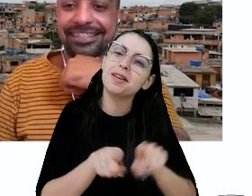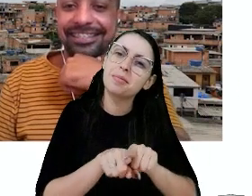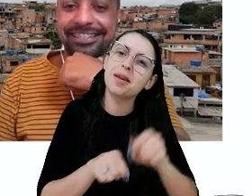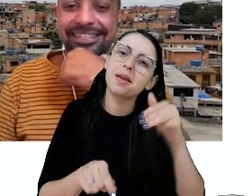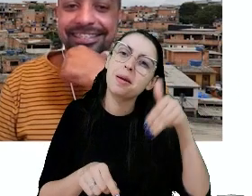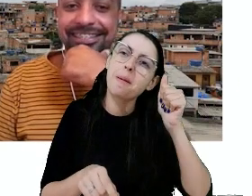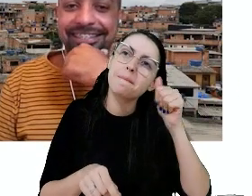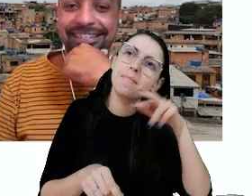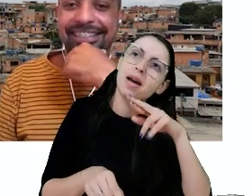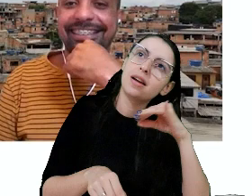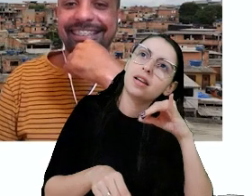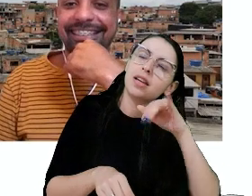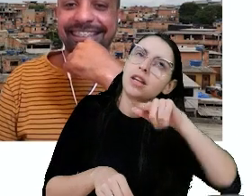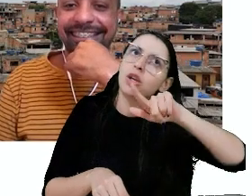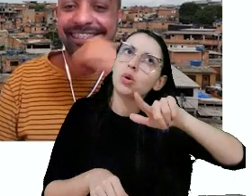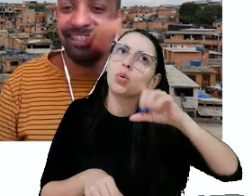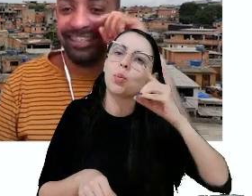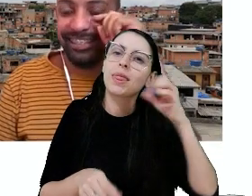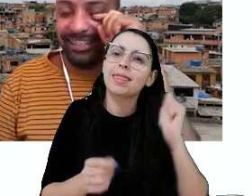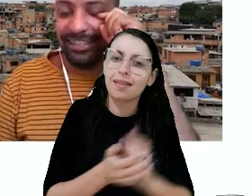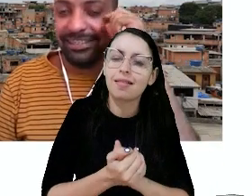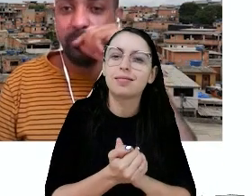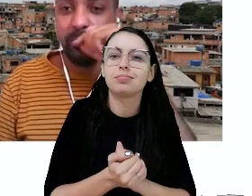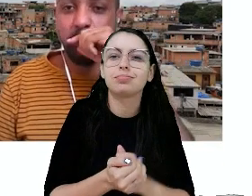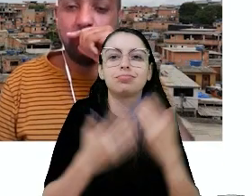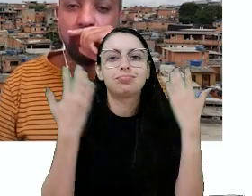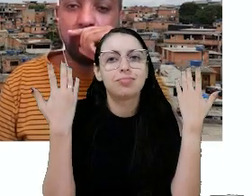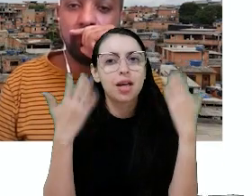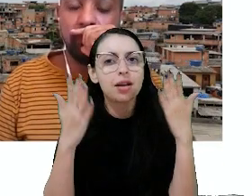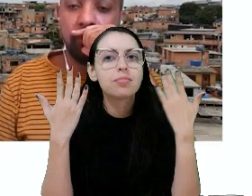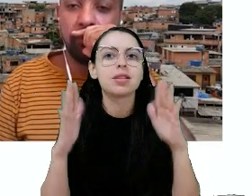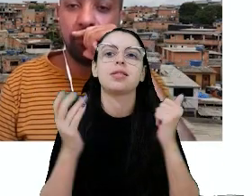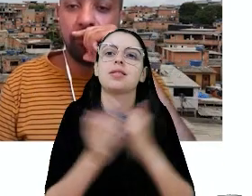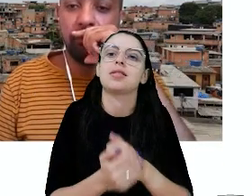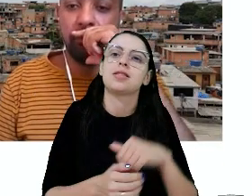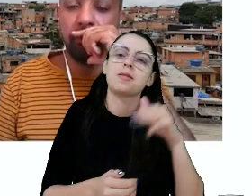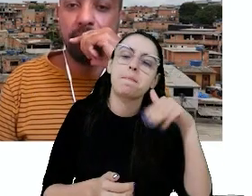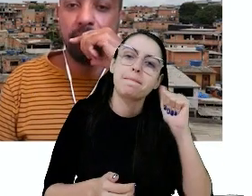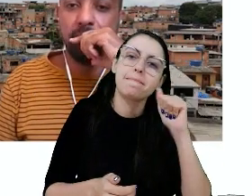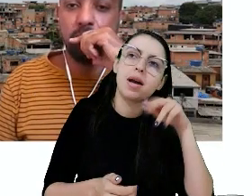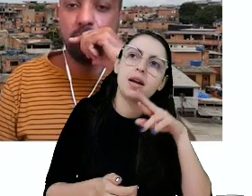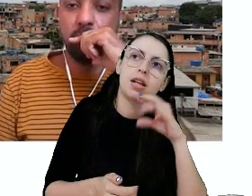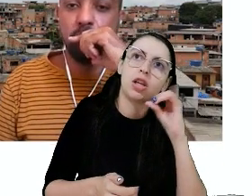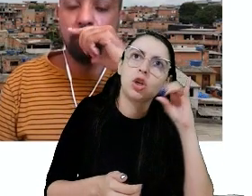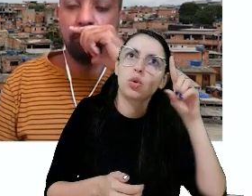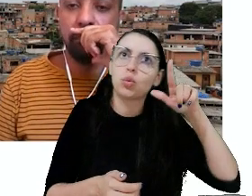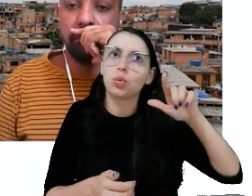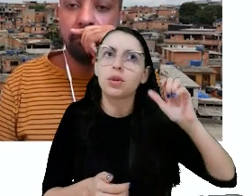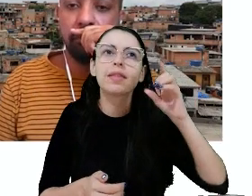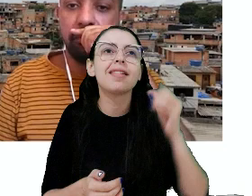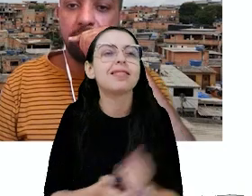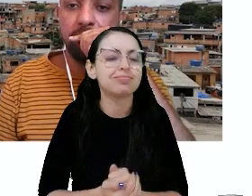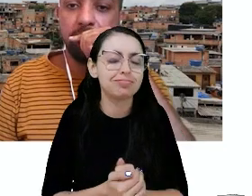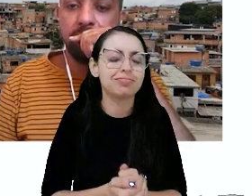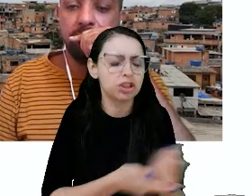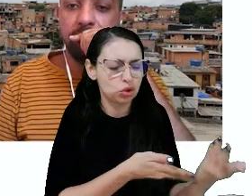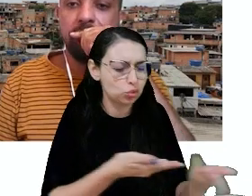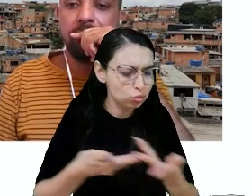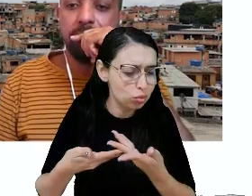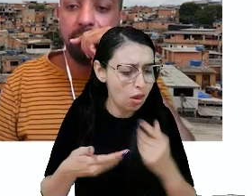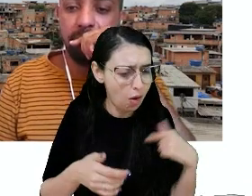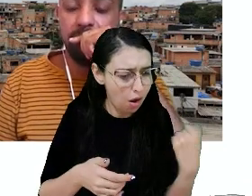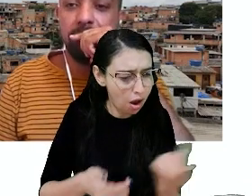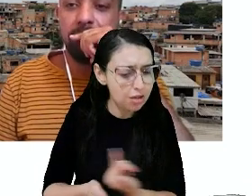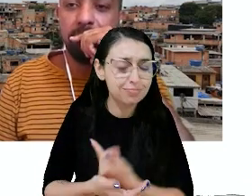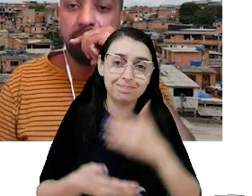Dona Marilda aí, e parabenizar a Dona Marilda e dizer que ela está aqui